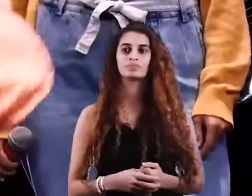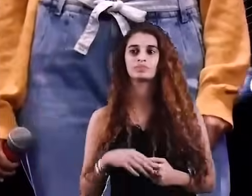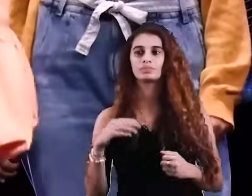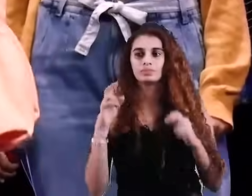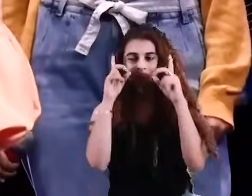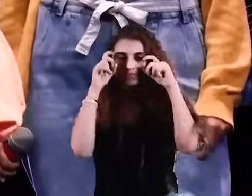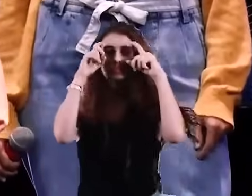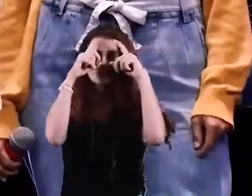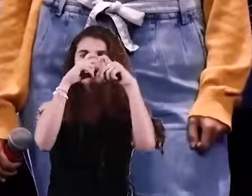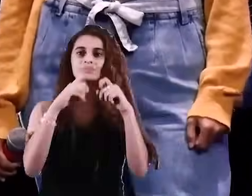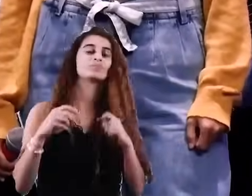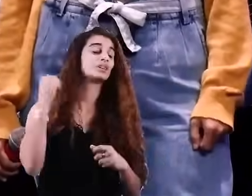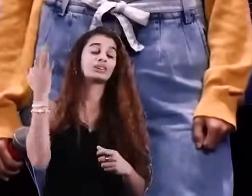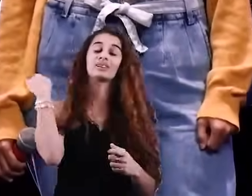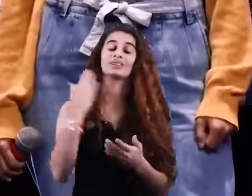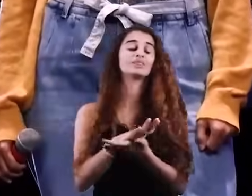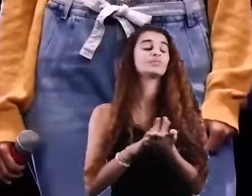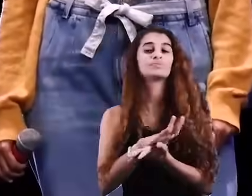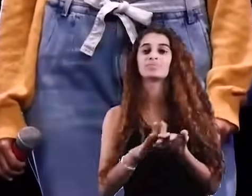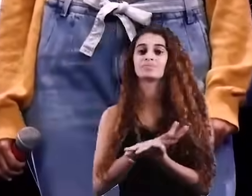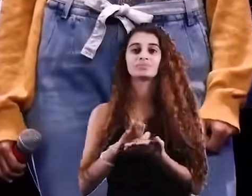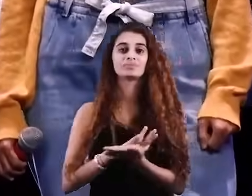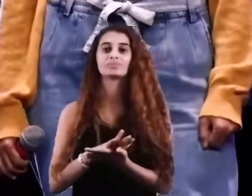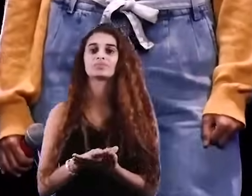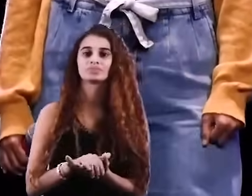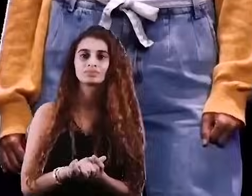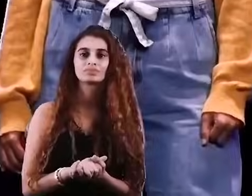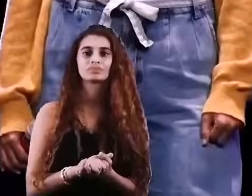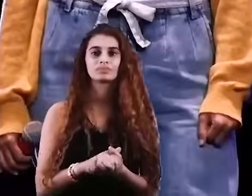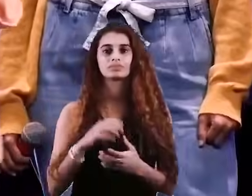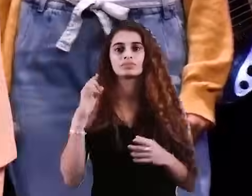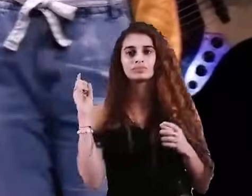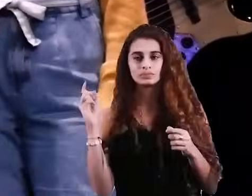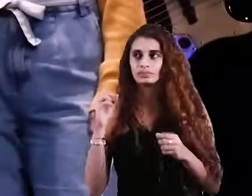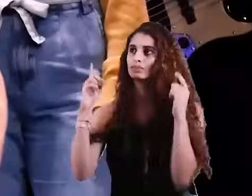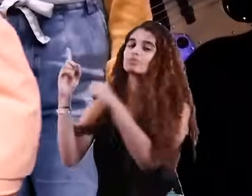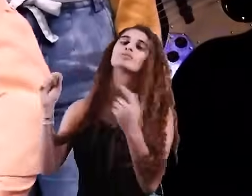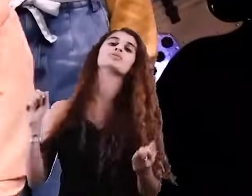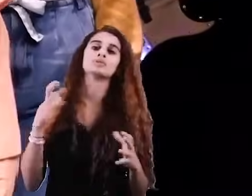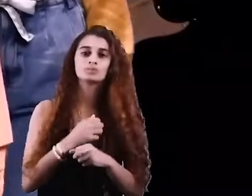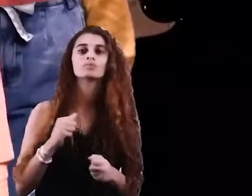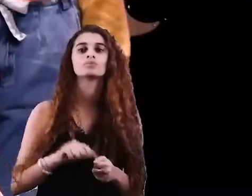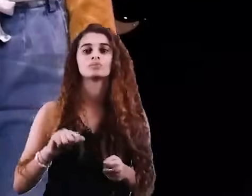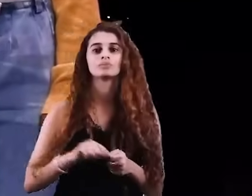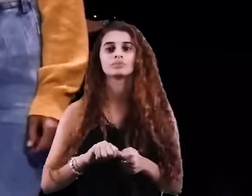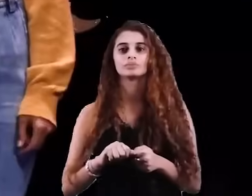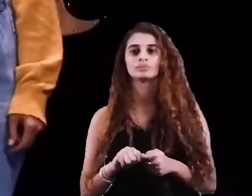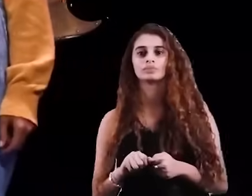eu tô? Deus pode fazer o que quiser com você. Deus pode te colocar num lugar que